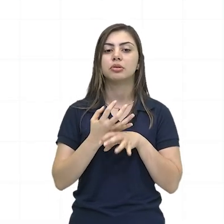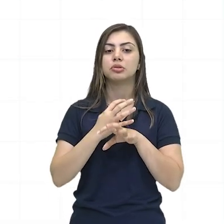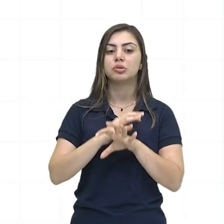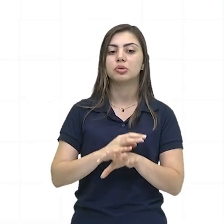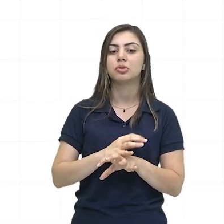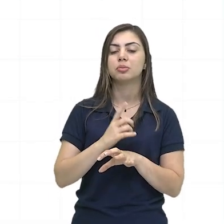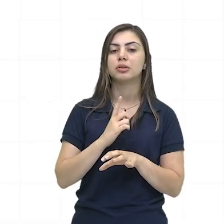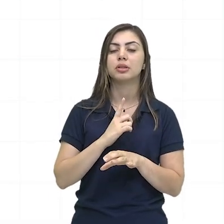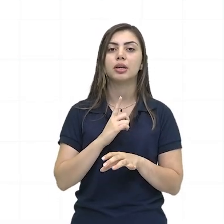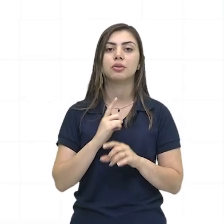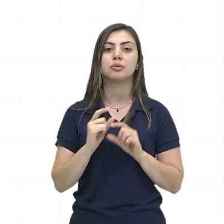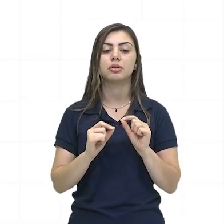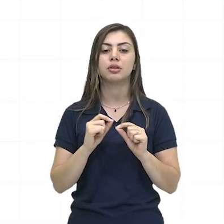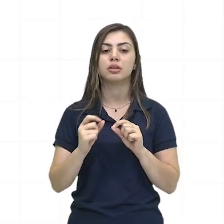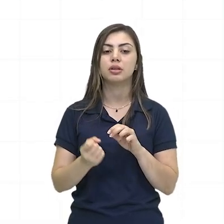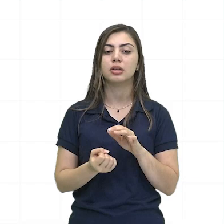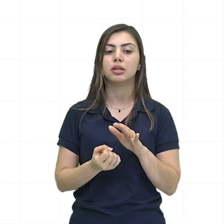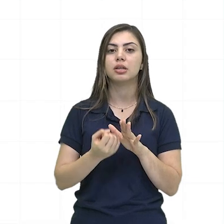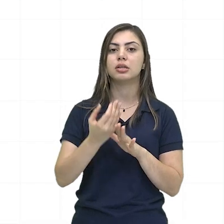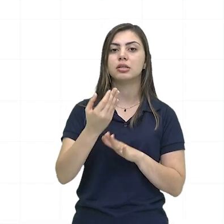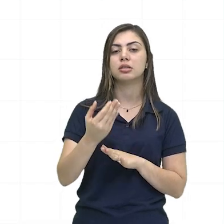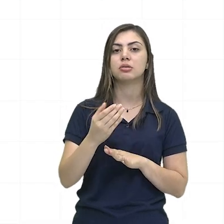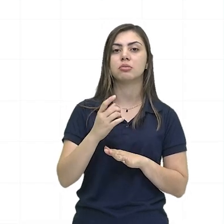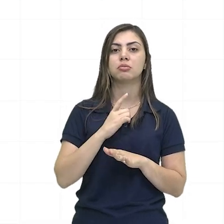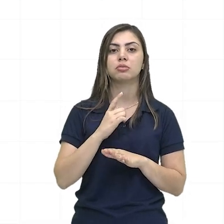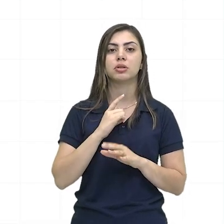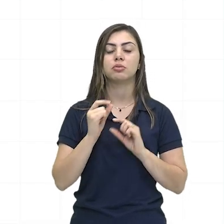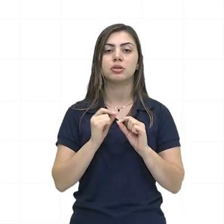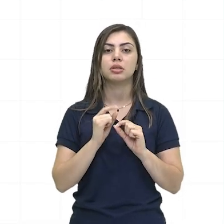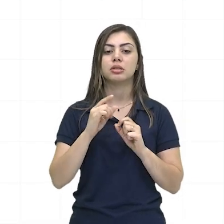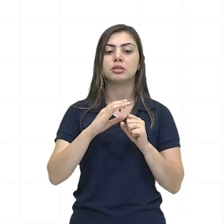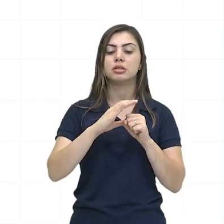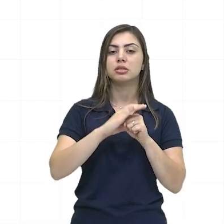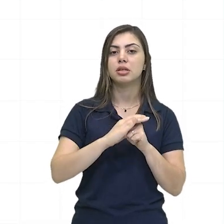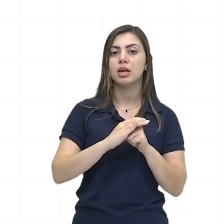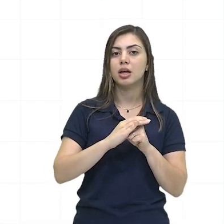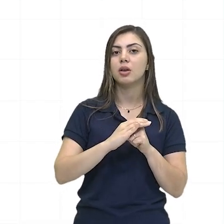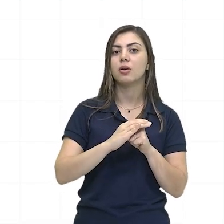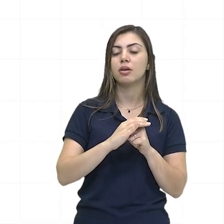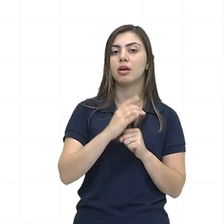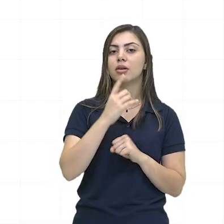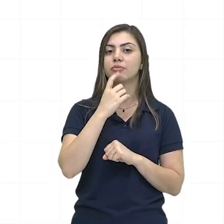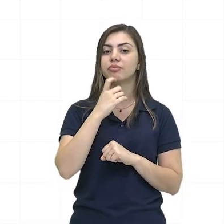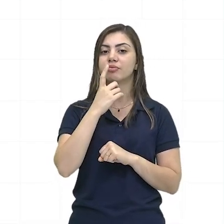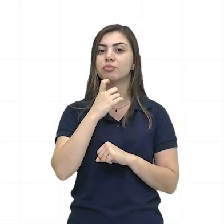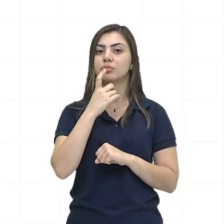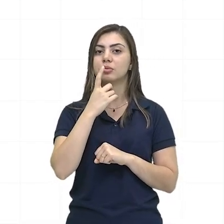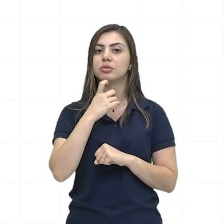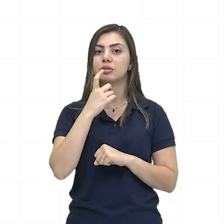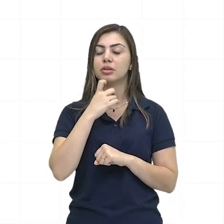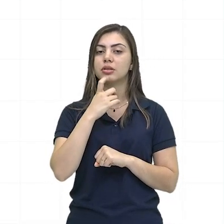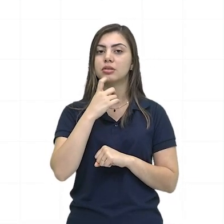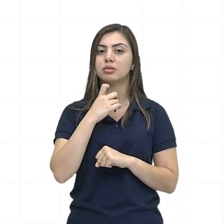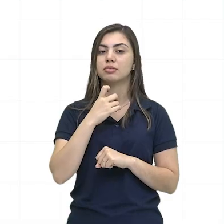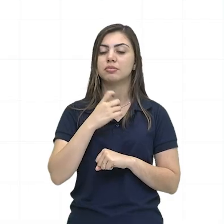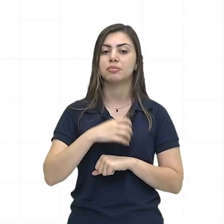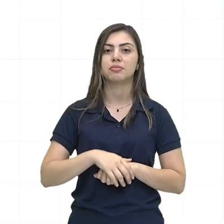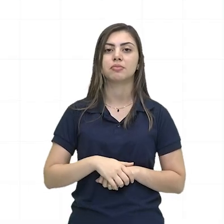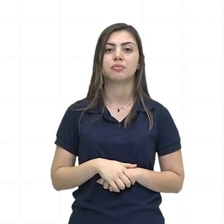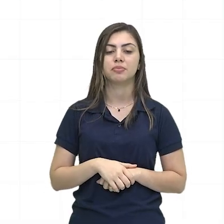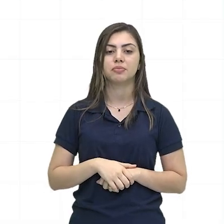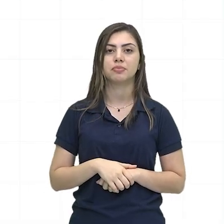células sanguíneas. Isso mesmo, né? No interior de alguns ossos vai acontecer aí a produção das